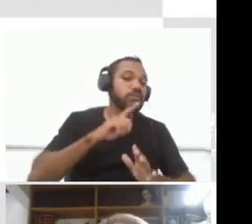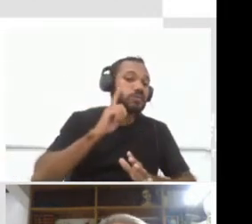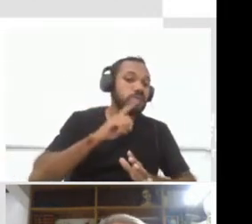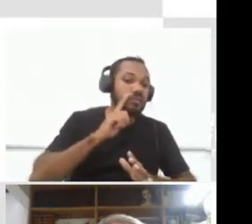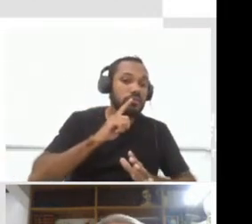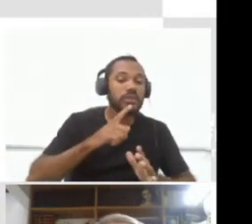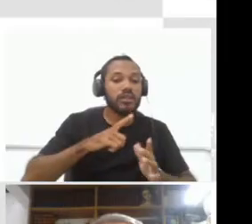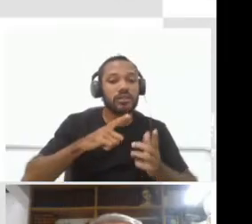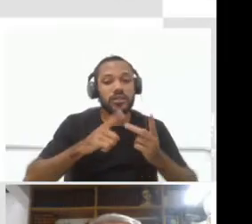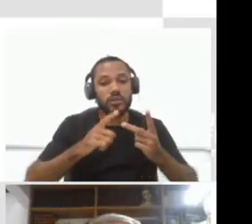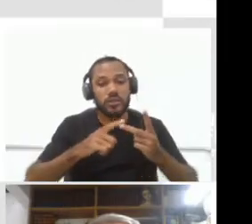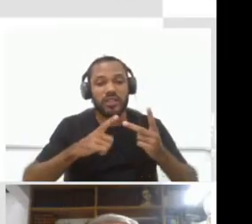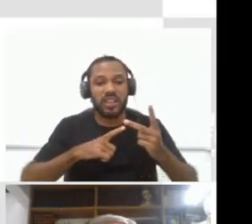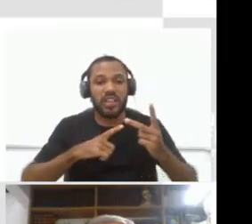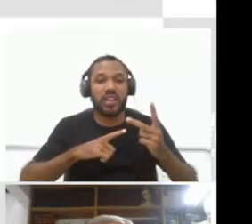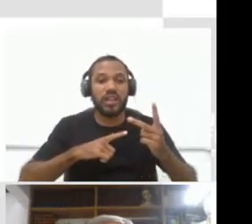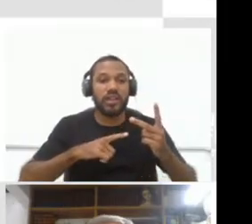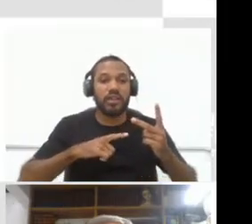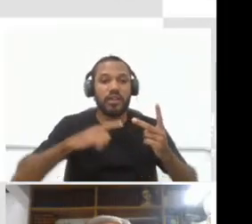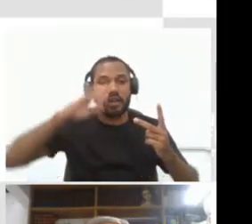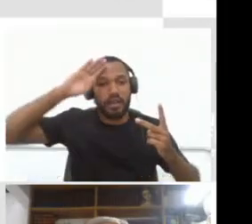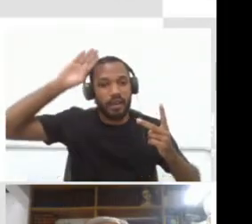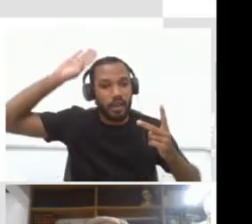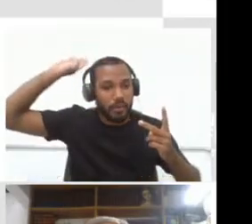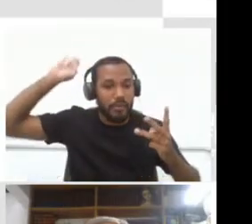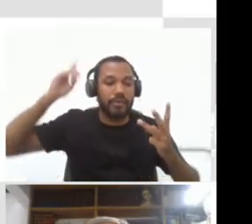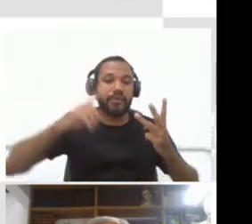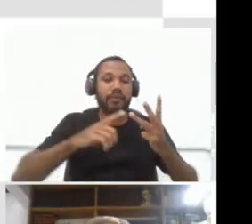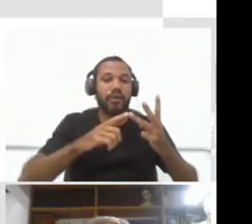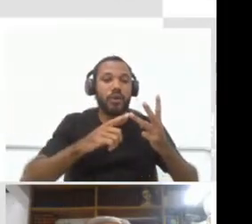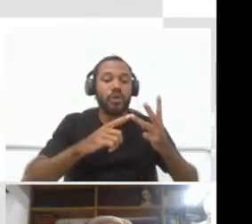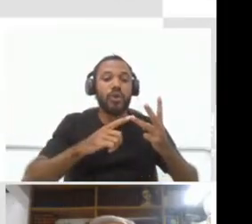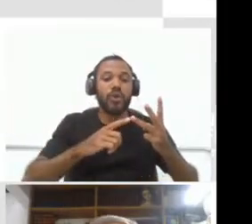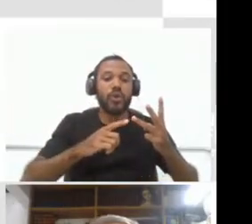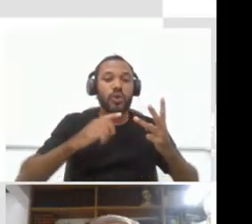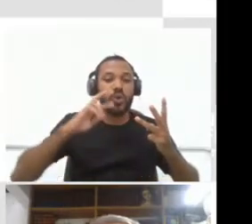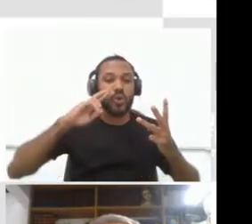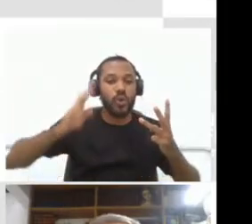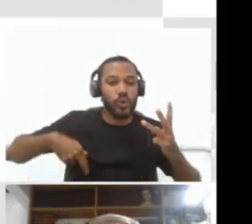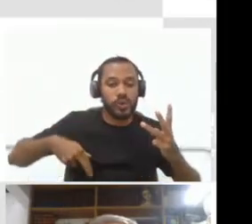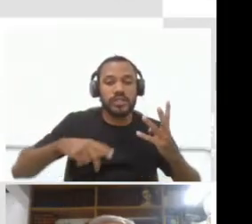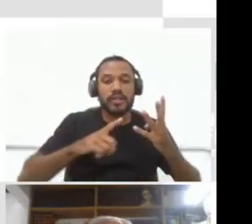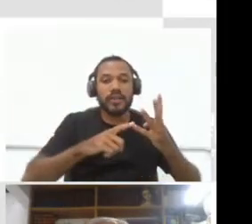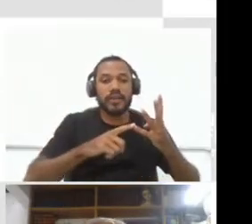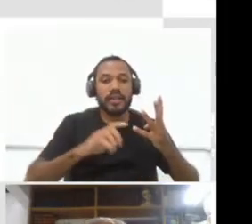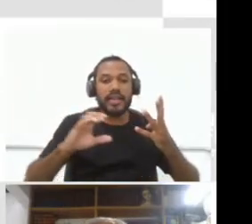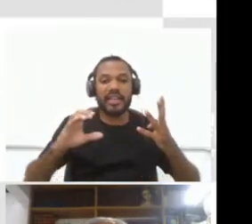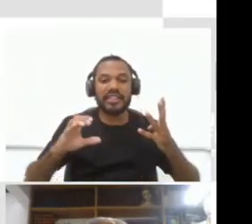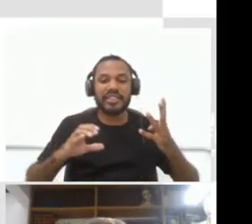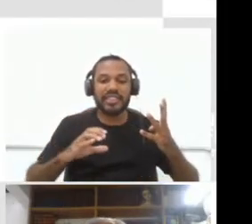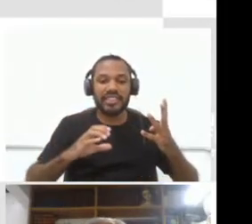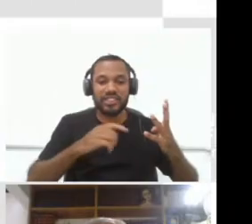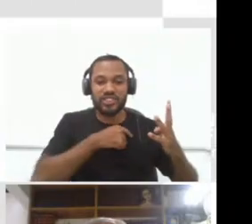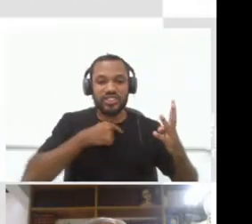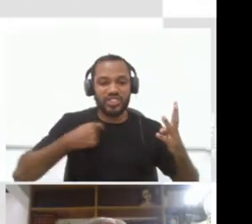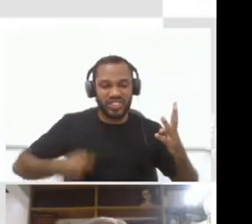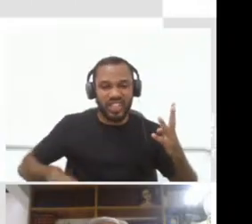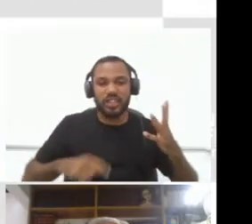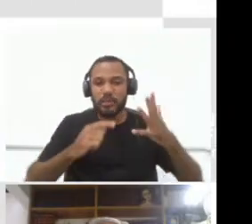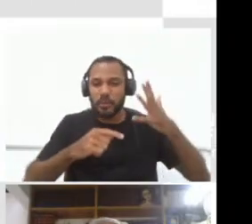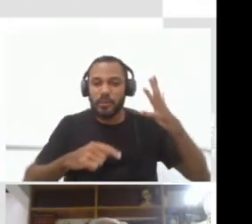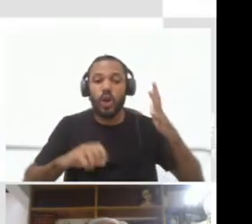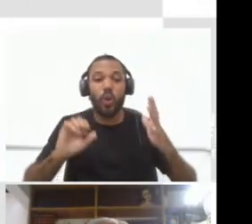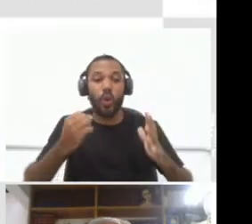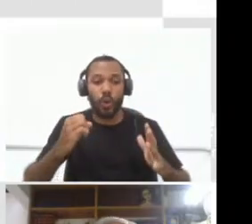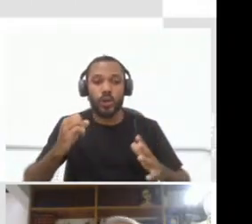Arábia Saudita, a Rússia, o Canadá, a China, o Iraque, os Emirados Árabes Unidos e o Brasil, né? O Brasil, então,